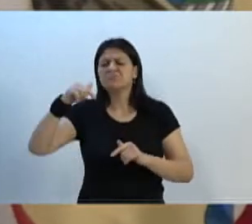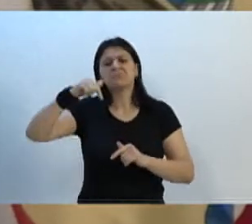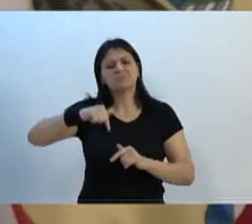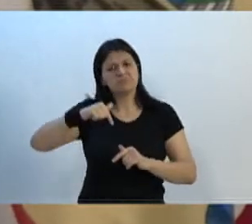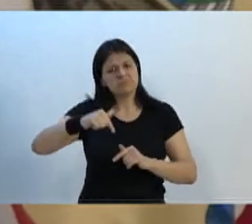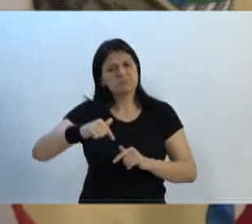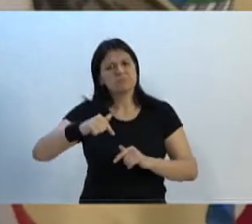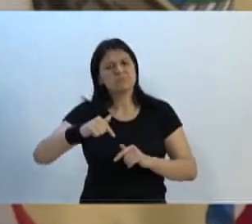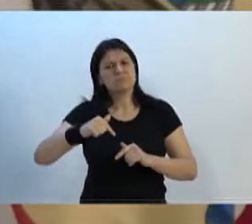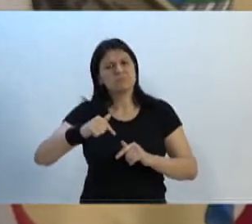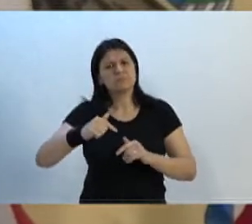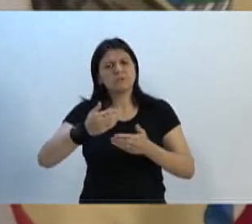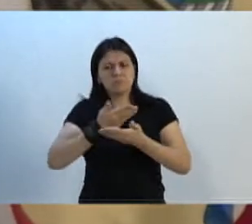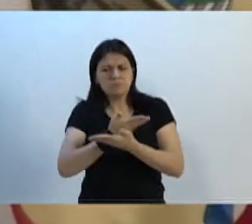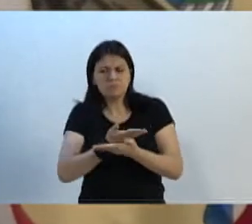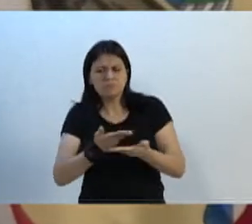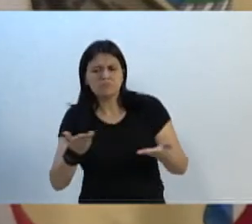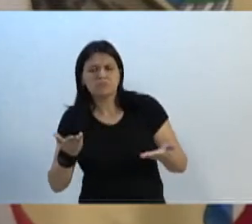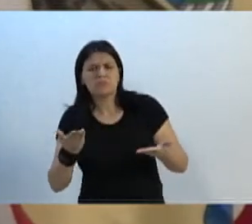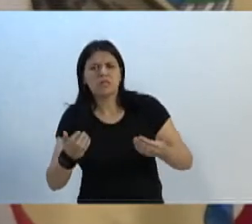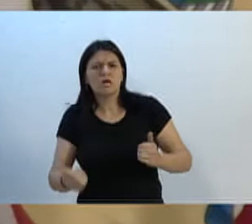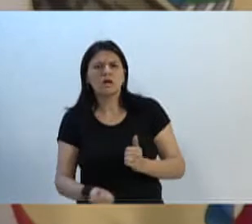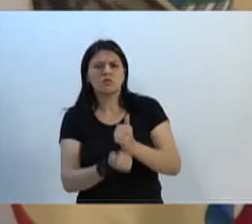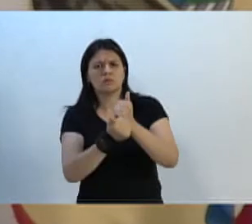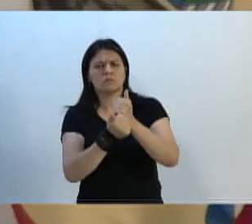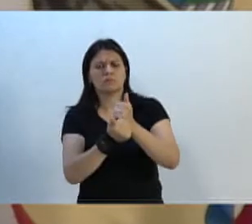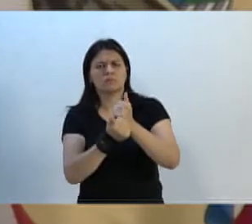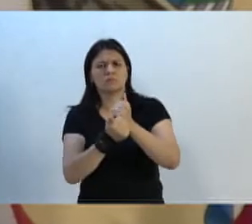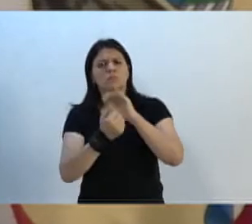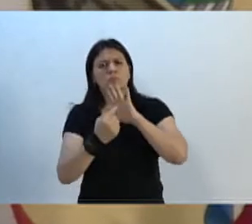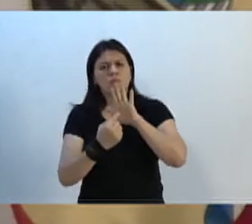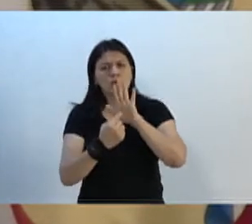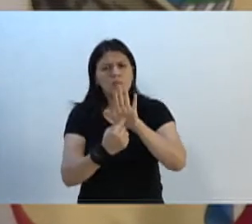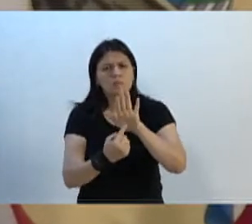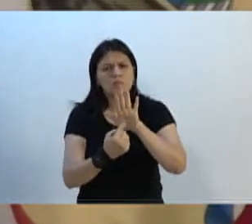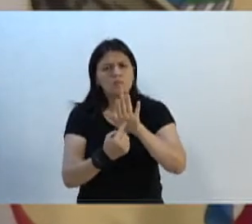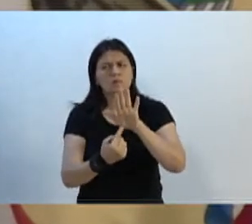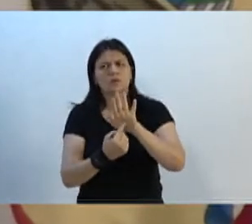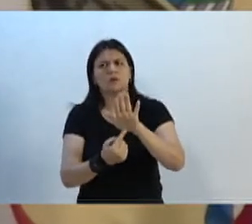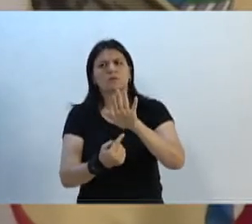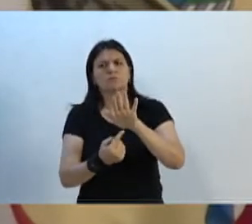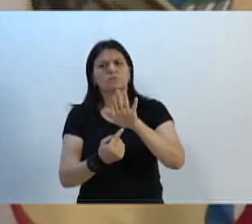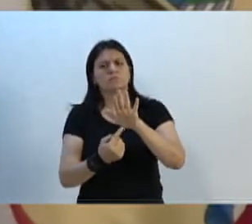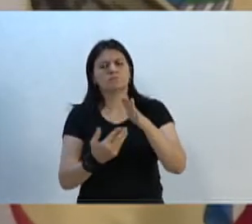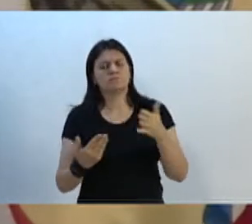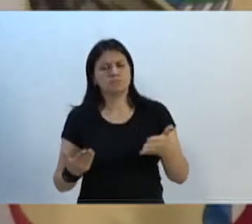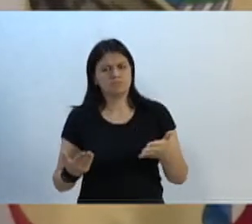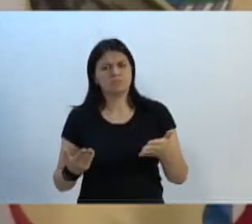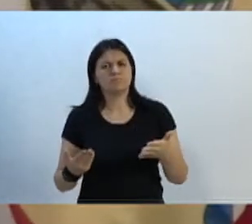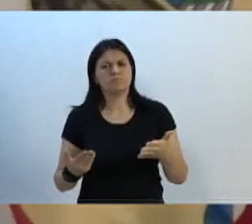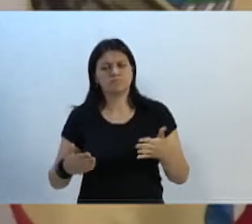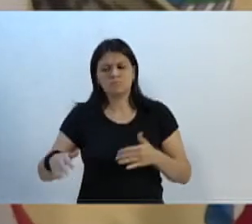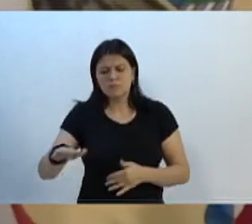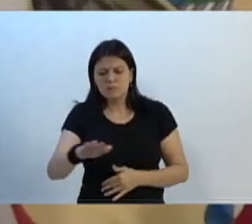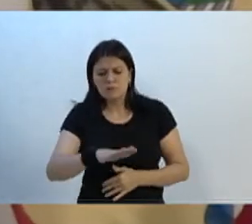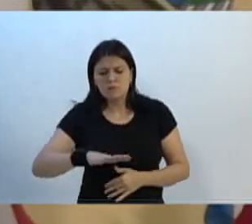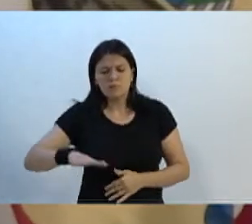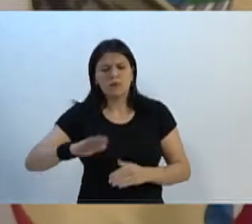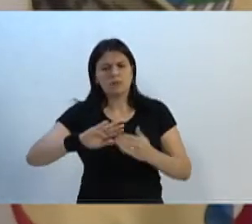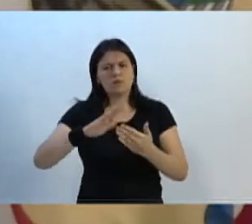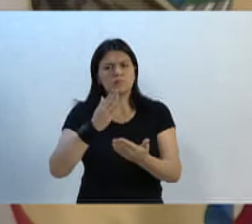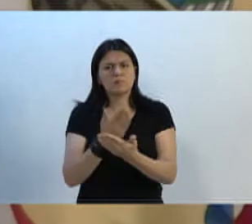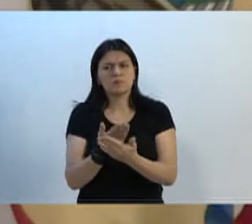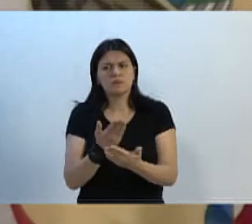é de dar realmente é um auxílio nesse sentido de mostrar sobretudo que o espaço da escola